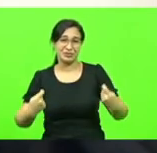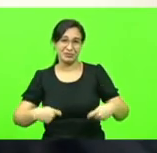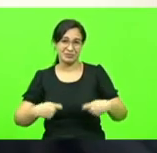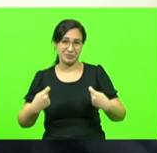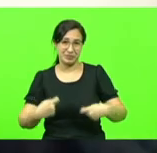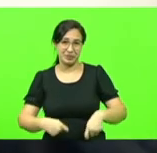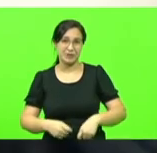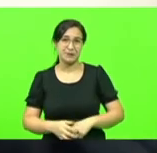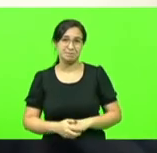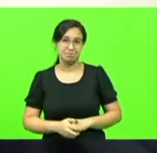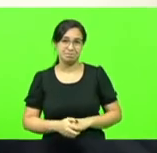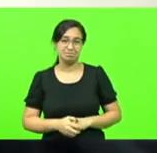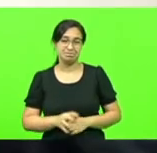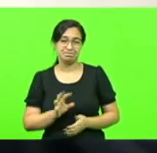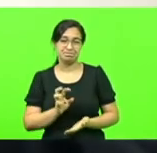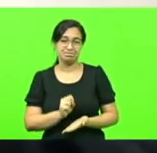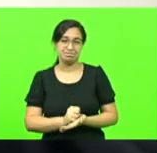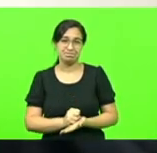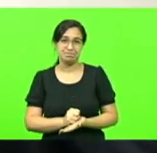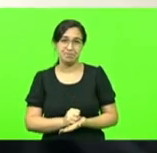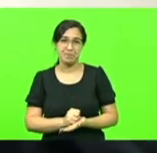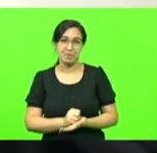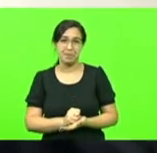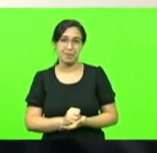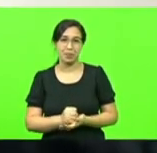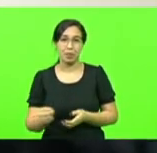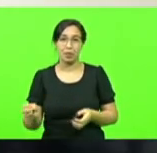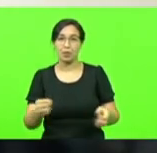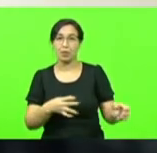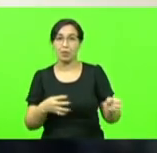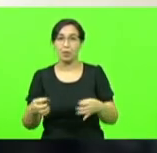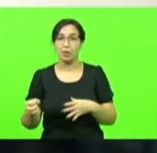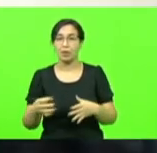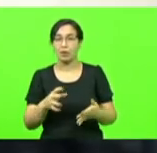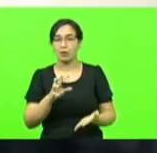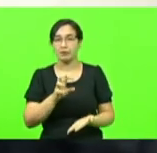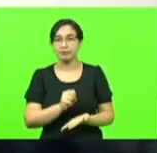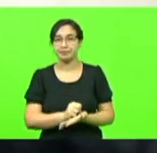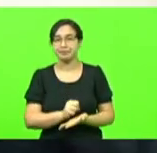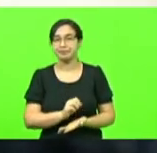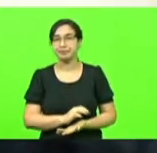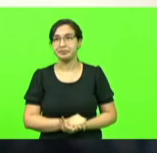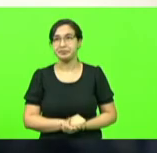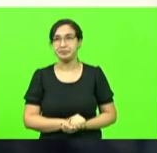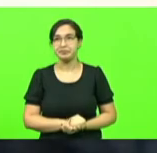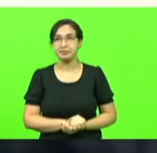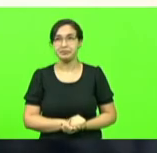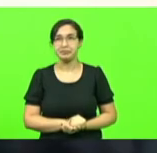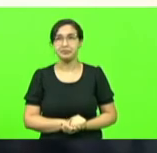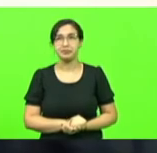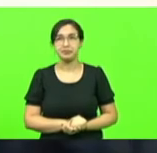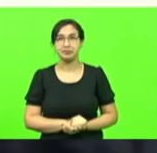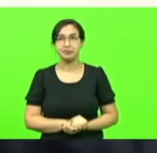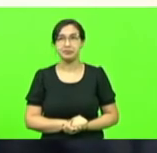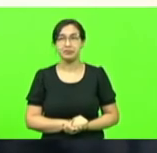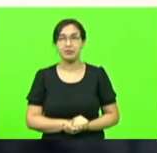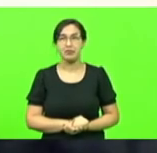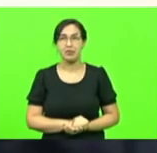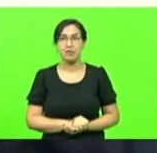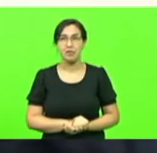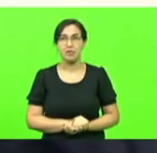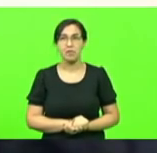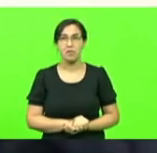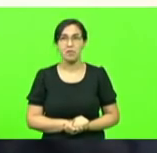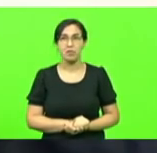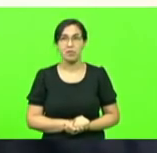estar contratando, né? Fazendo novas contratações. Com relação ainda a esse levantamento, na sua maioria,